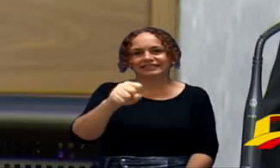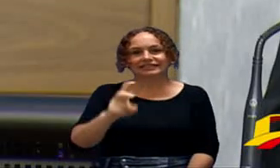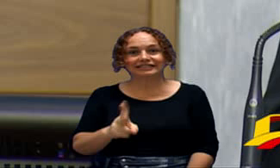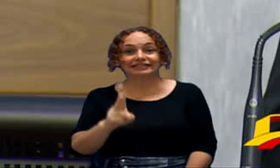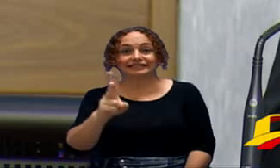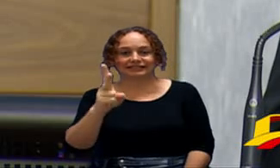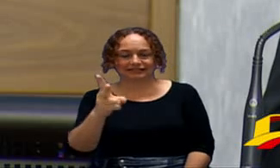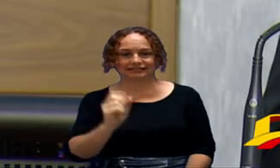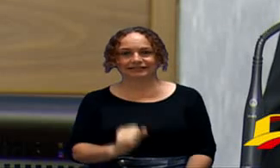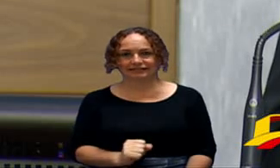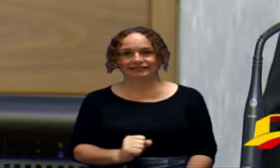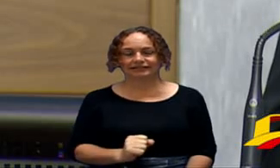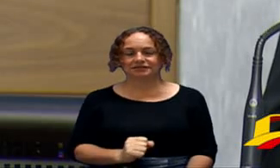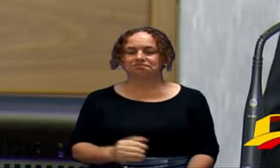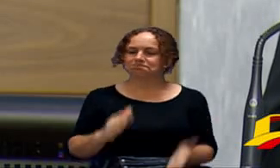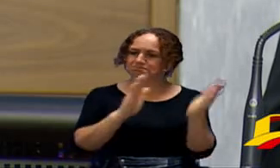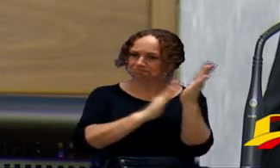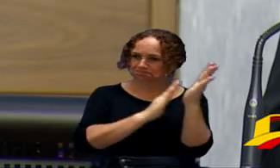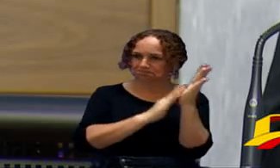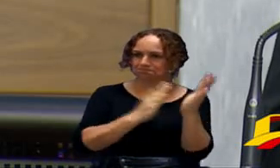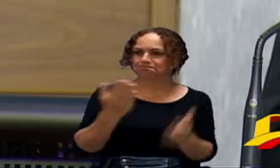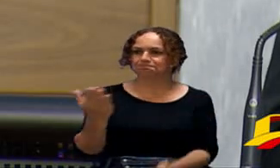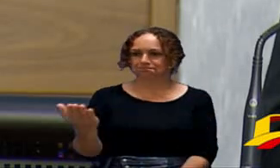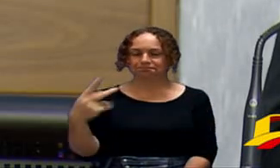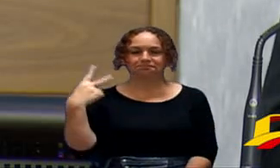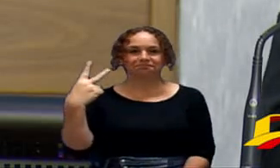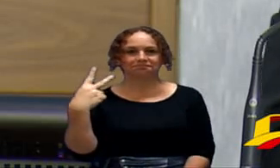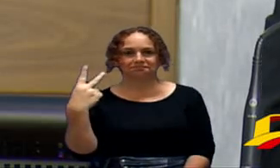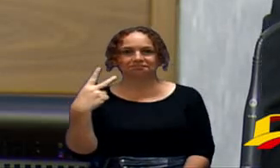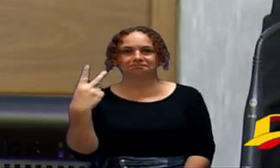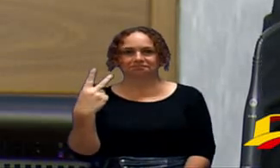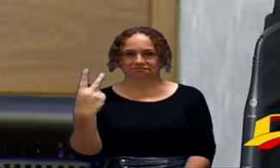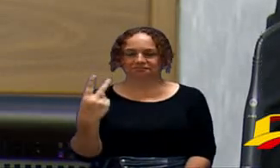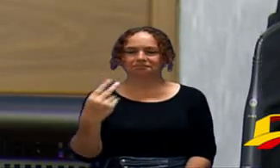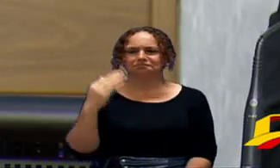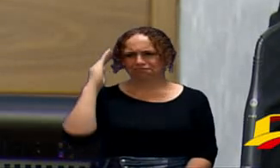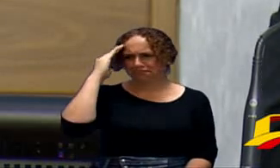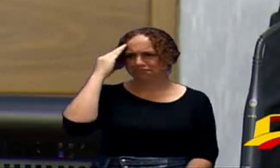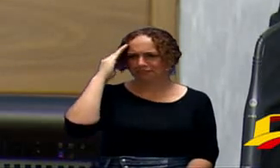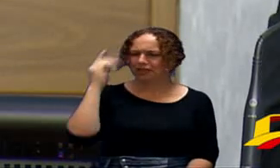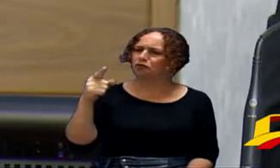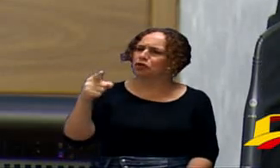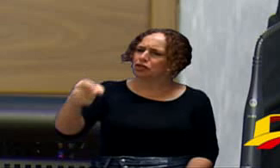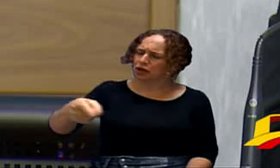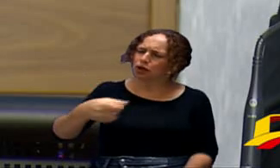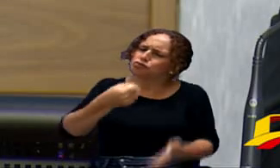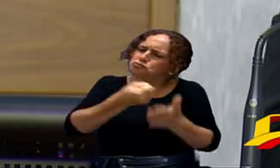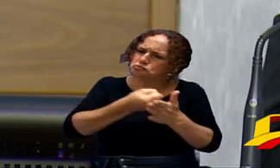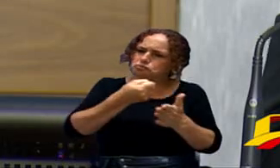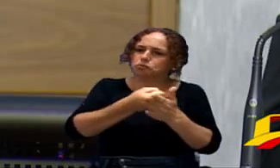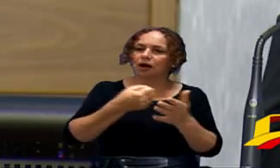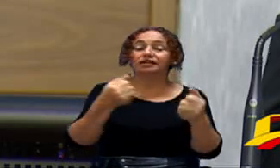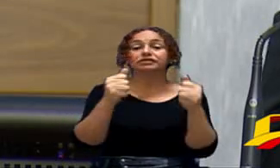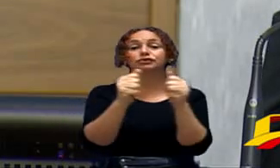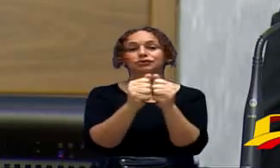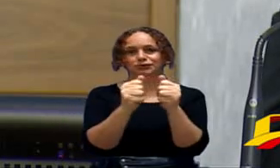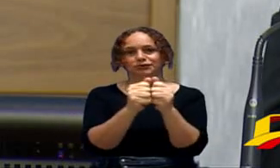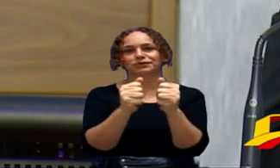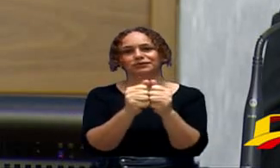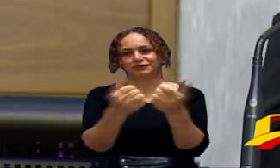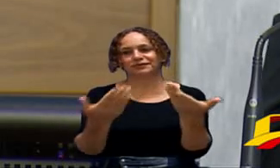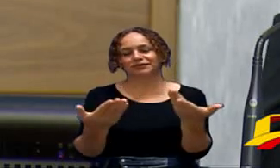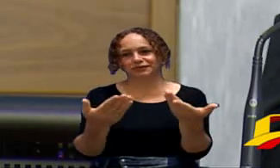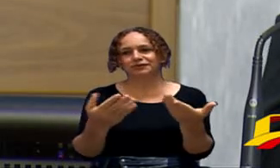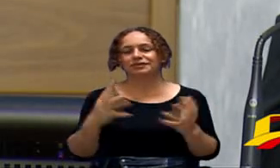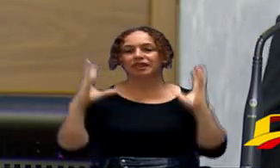Leis. Parabéns, vereadora Fernanda, aqui reconheço publicamente a luta que vem desenvolvendo em prol da proteção